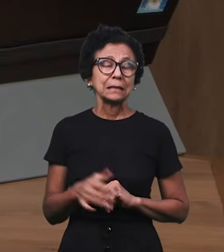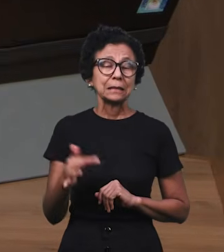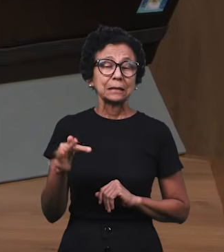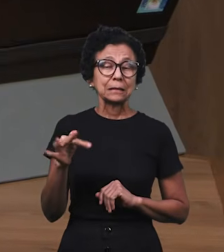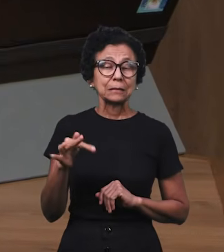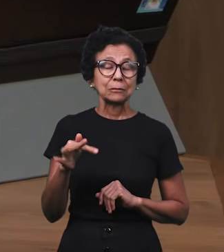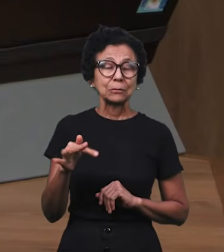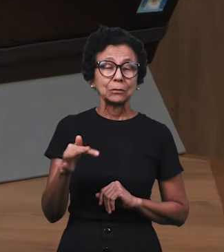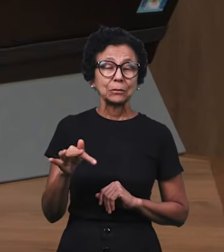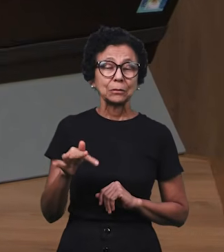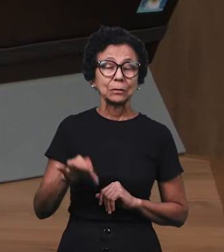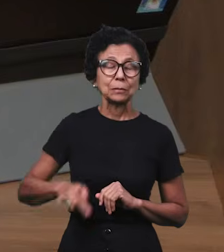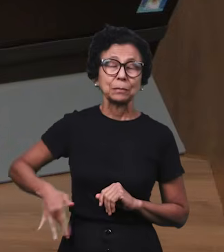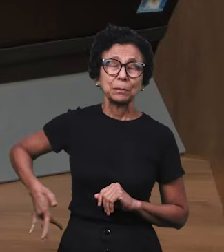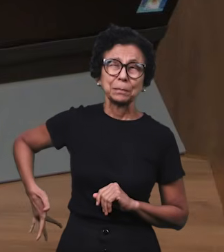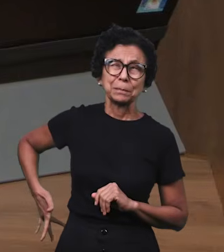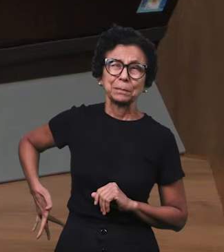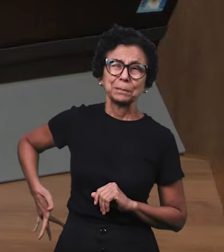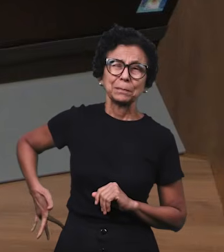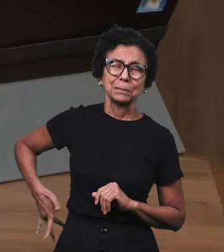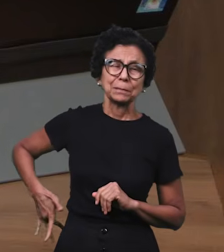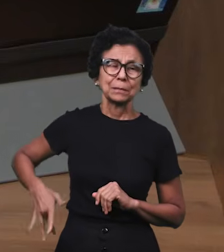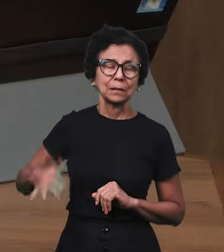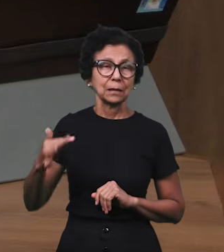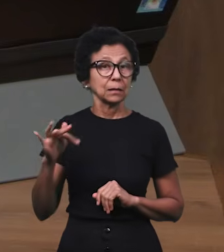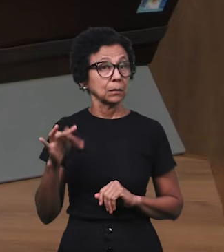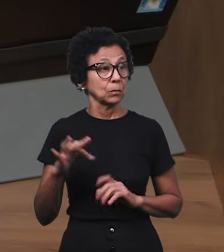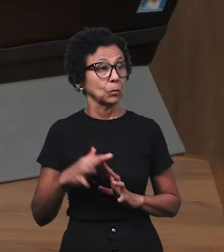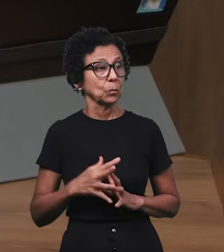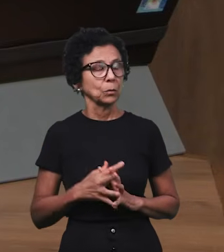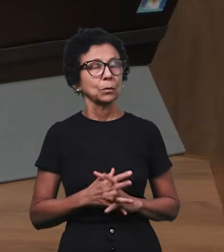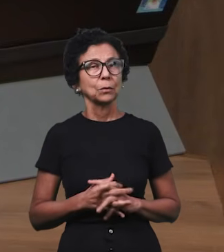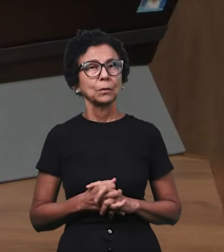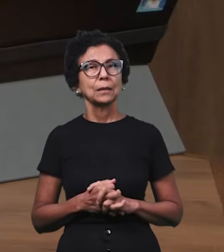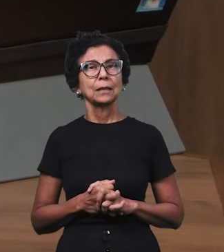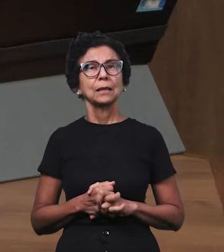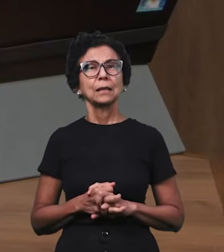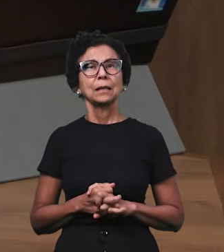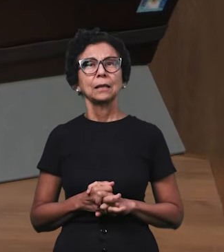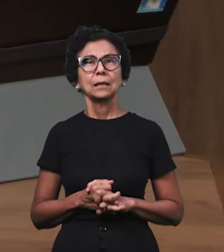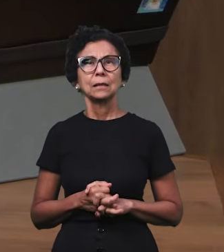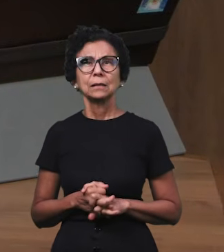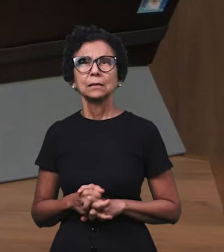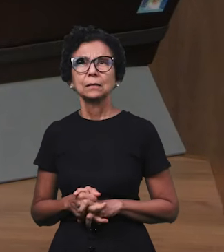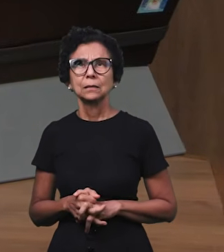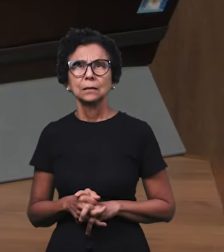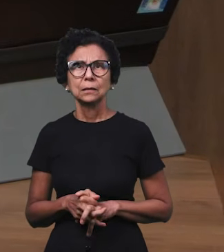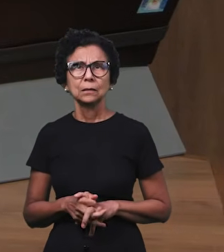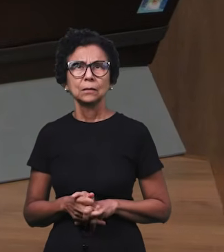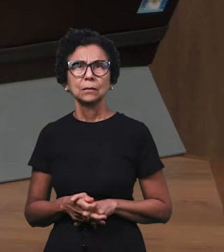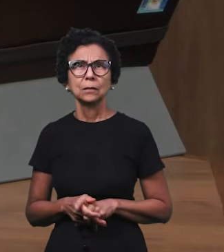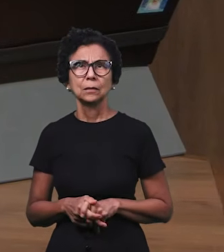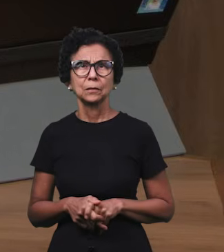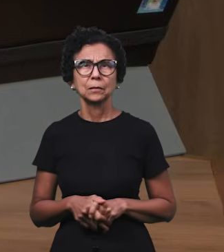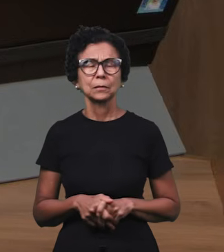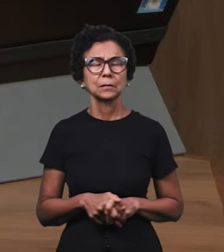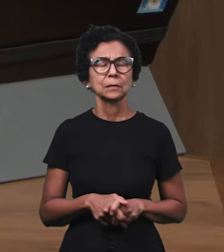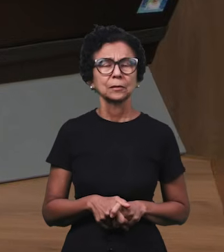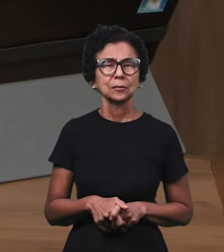de aquela dor dos rins, aquela dor renal, é atribuída até uma